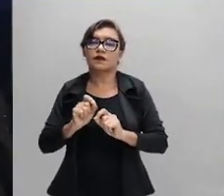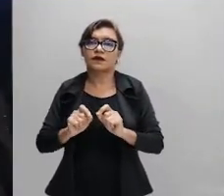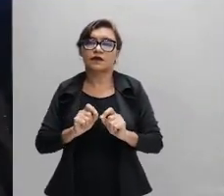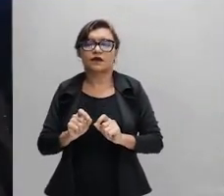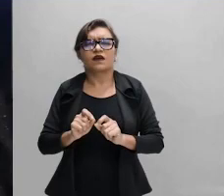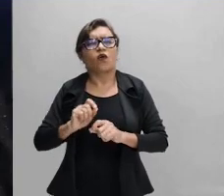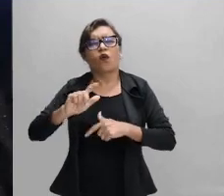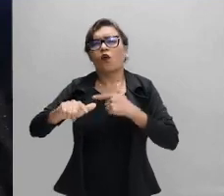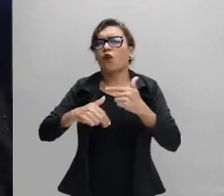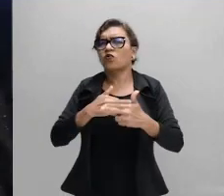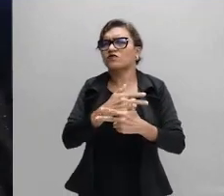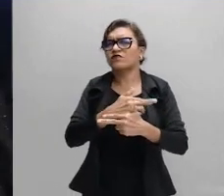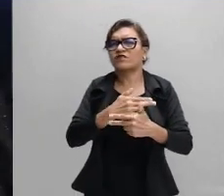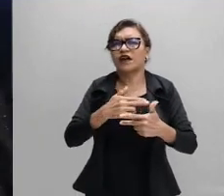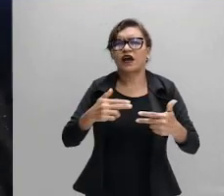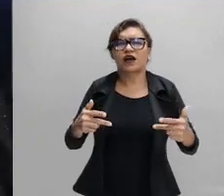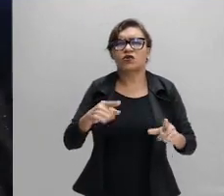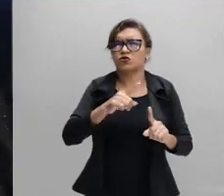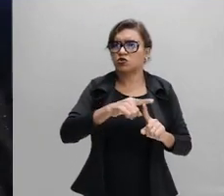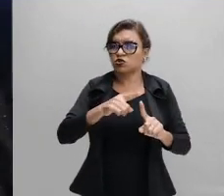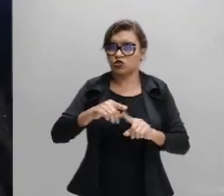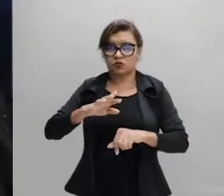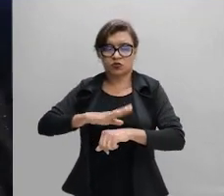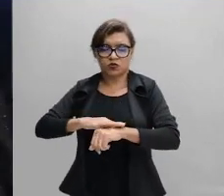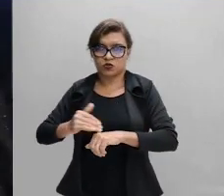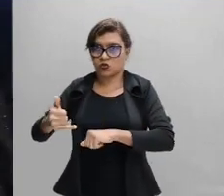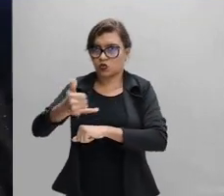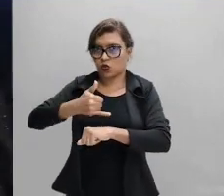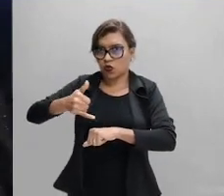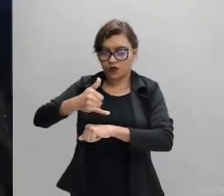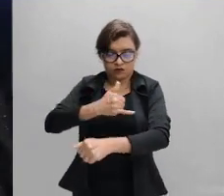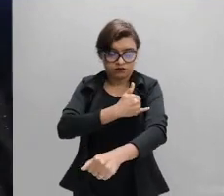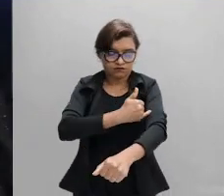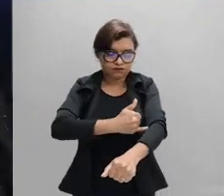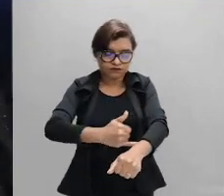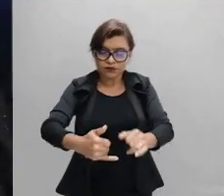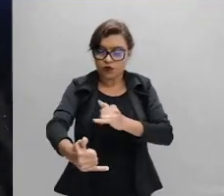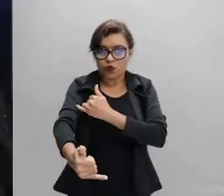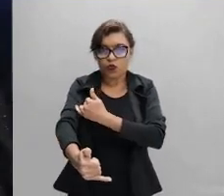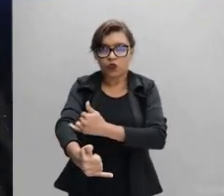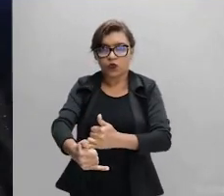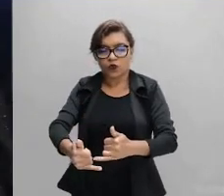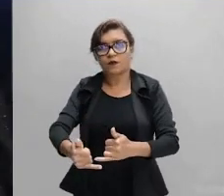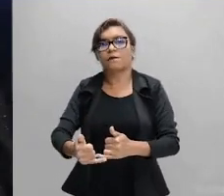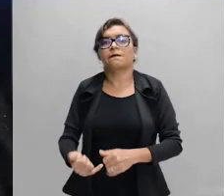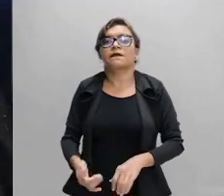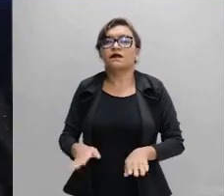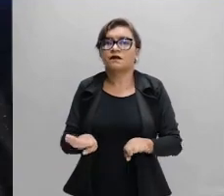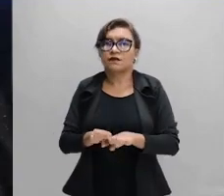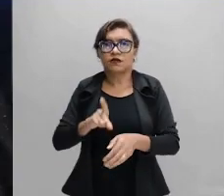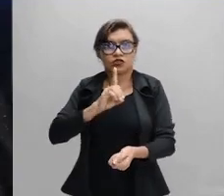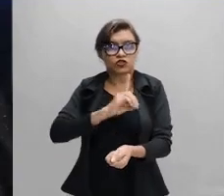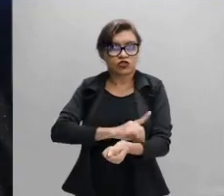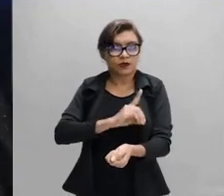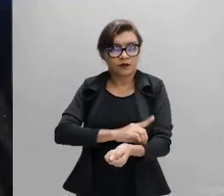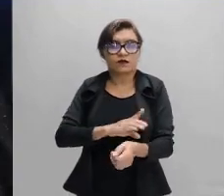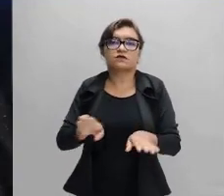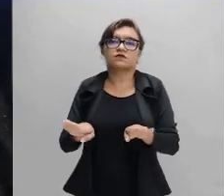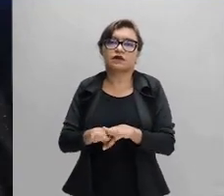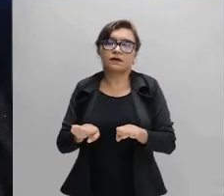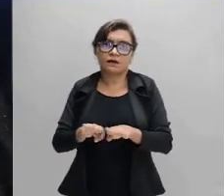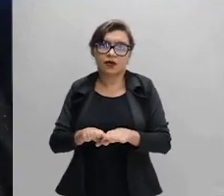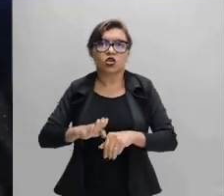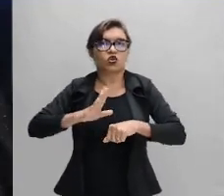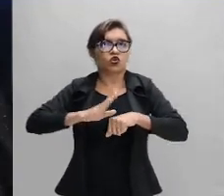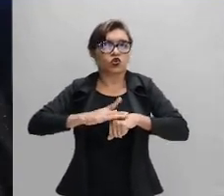a arteriosclerose, que é o quê? Gordura nas nossas artérias, diabetes, tudo são doenças ocasionadas